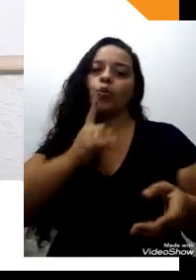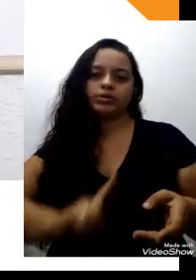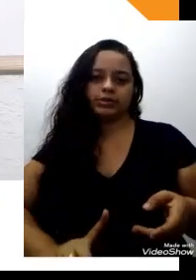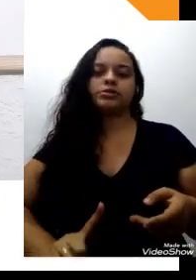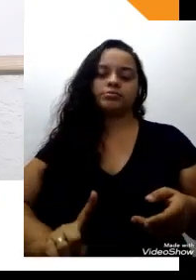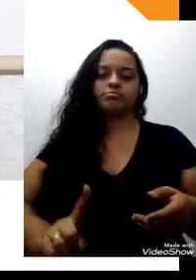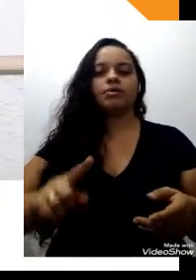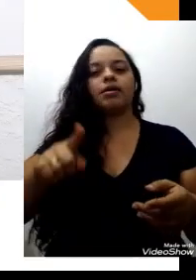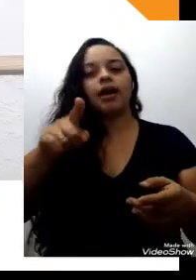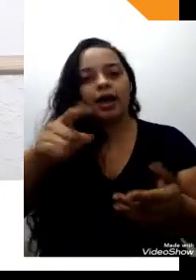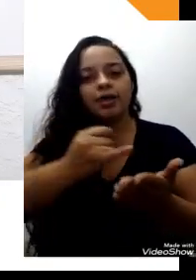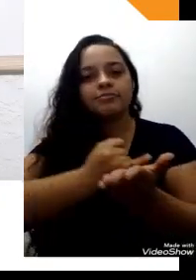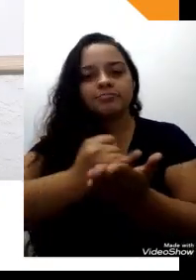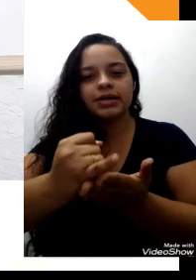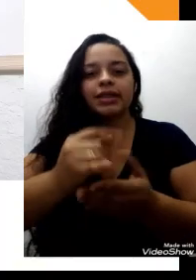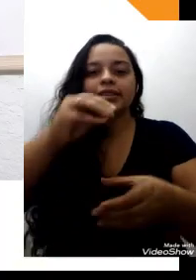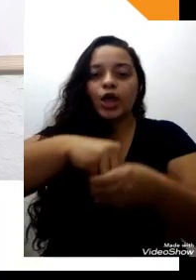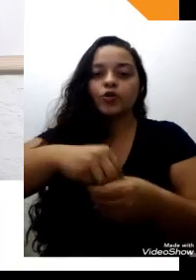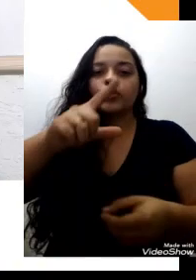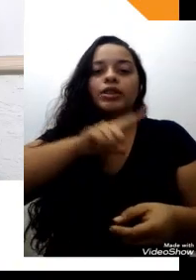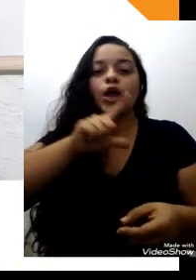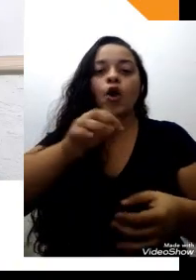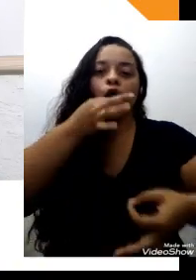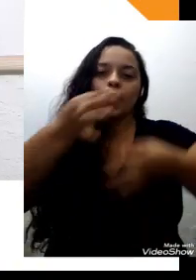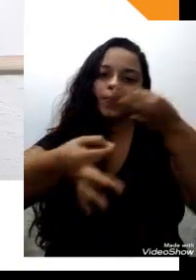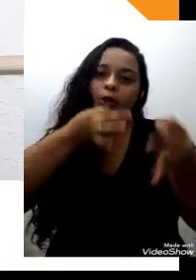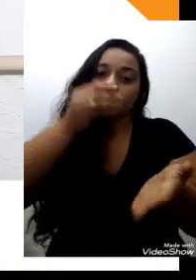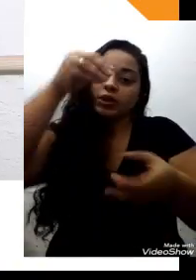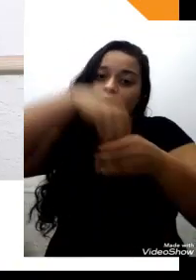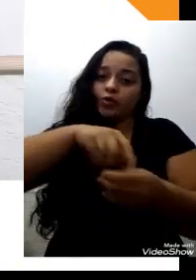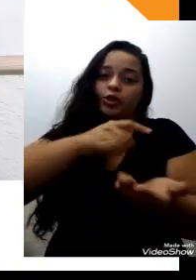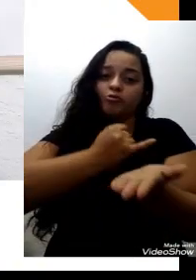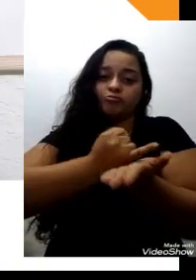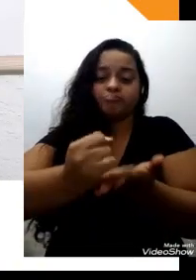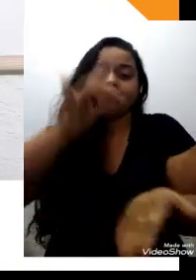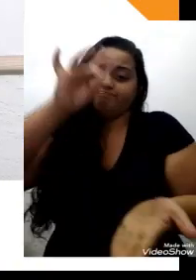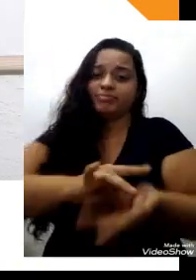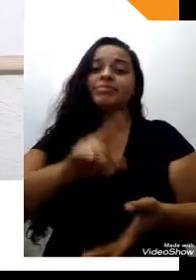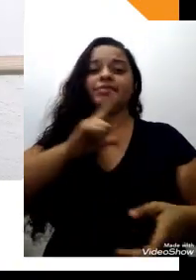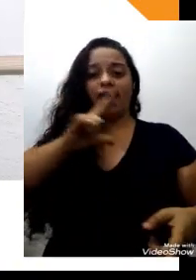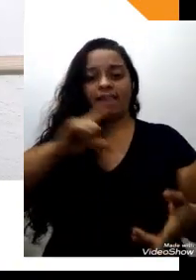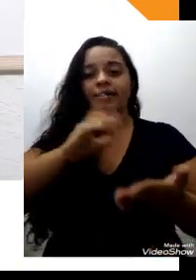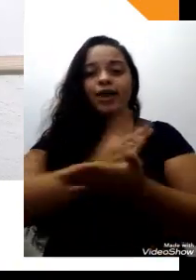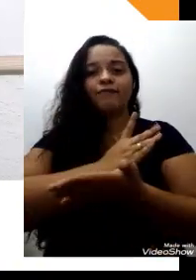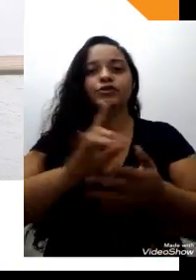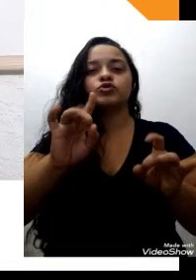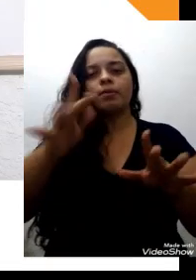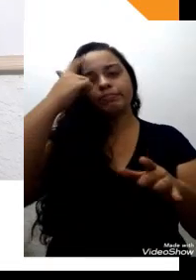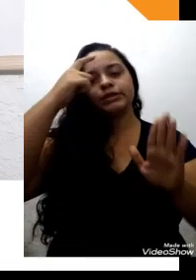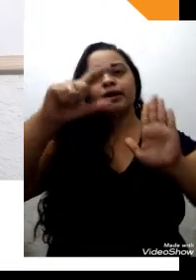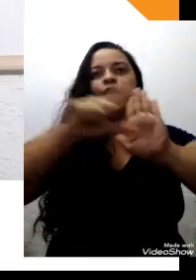né? Que na introdução também tenha um pouco de argumentação, mas de fato é verdade. A introdução ela não tem um